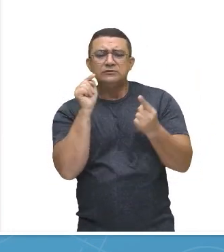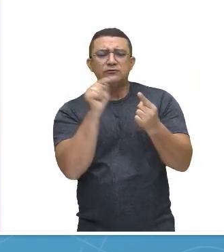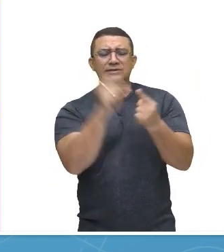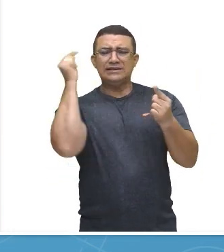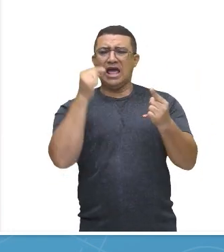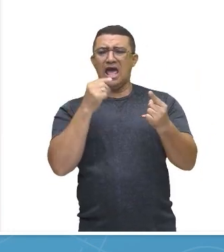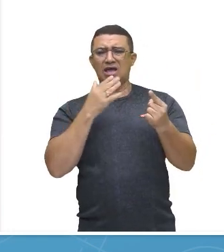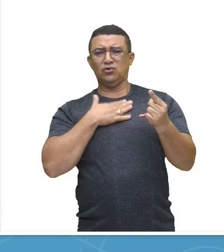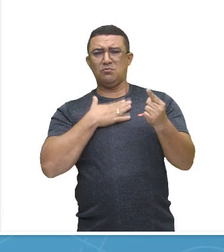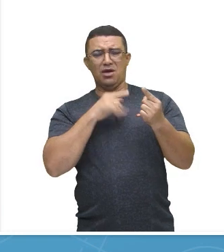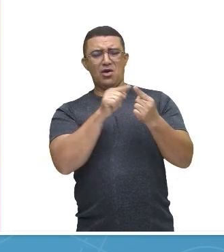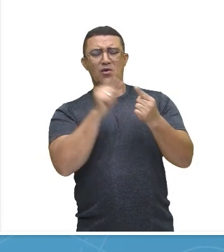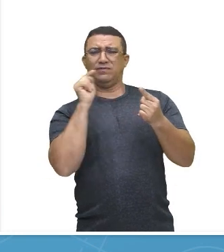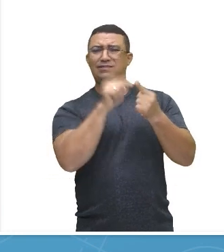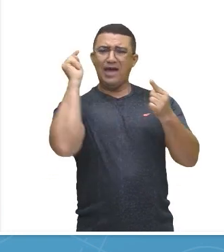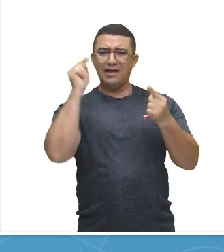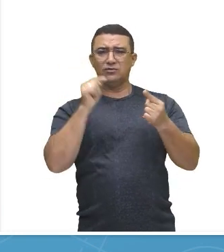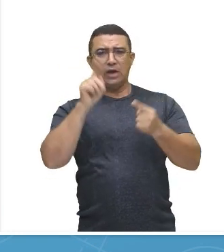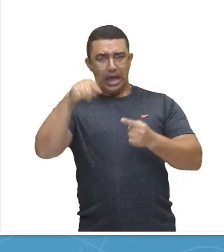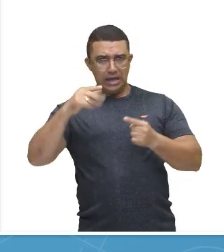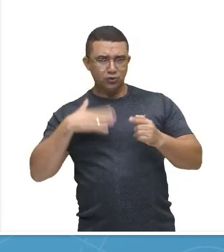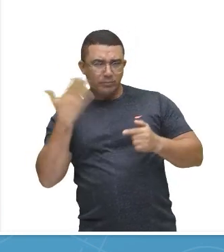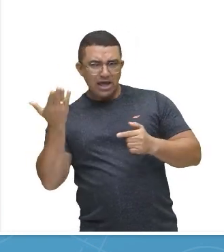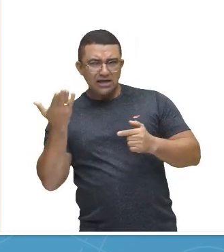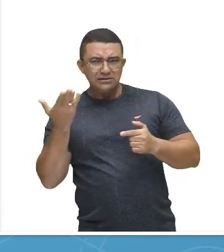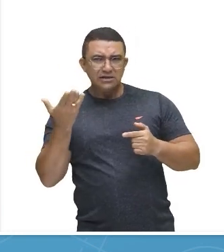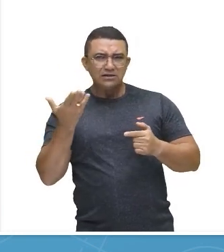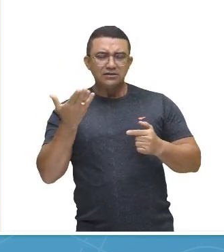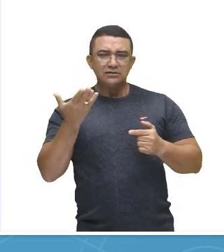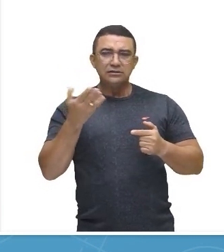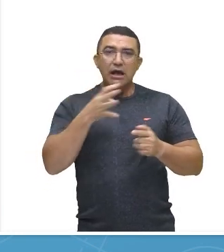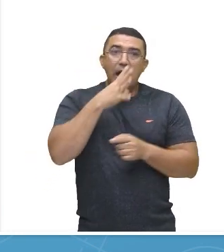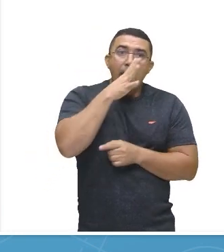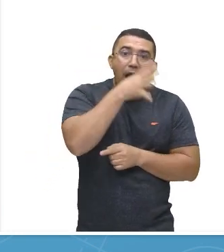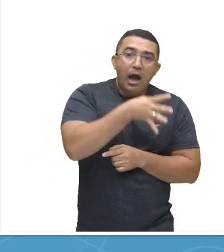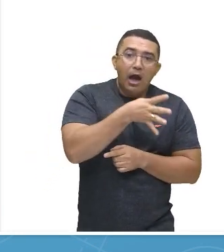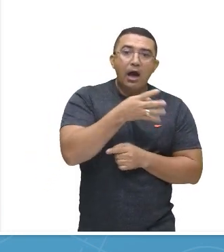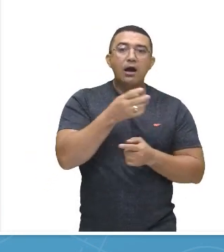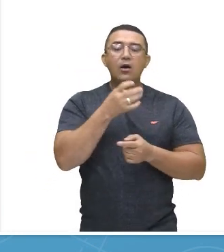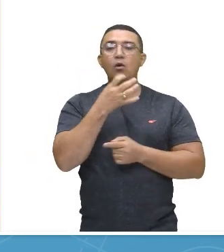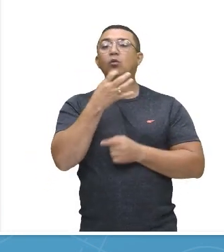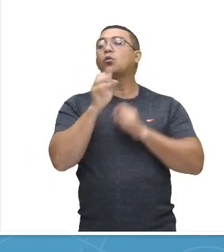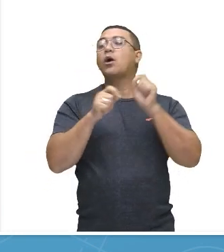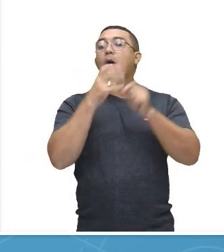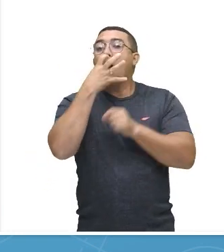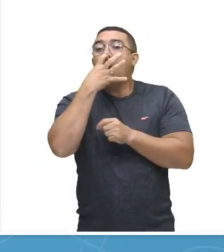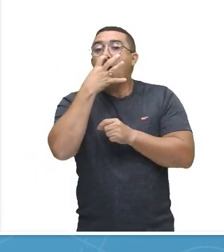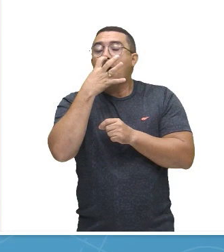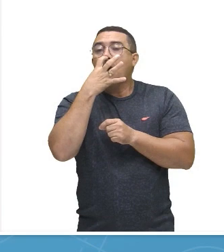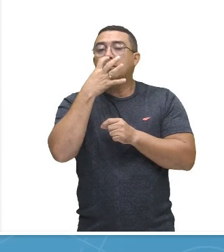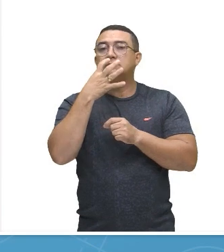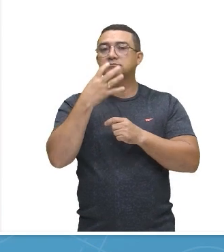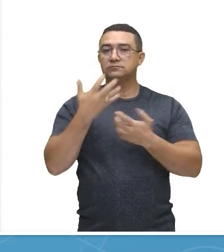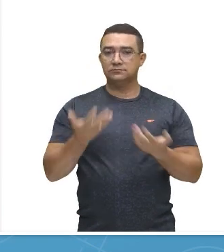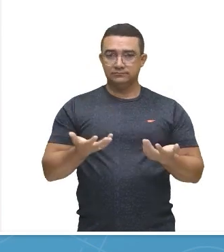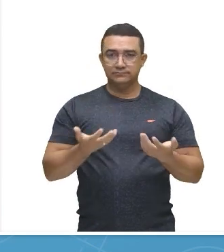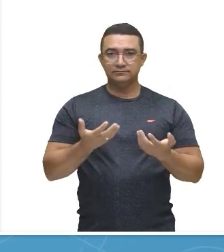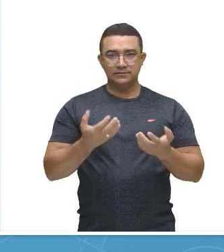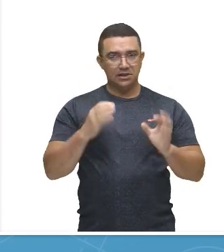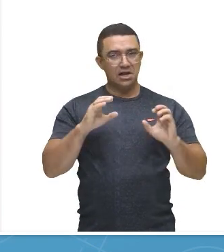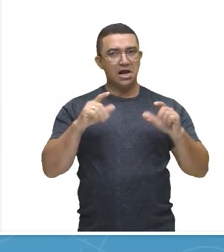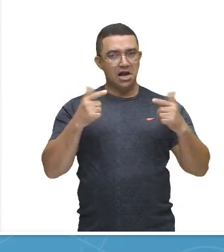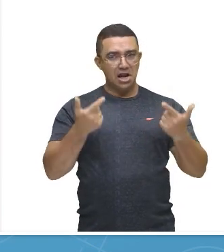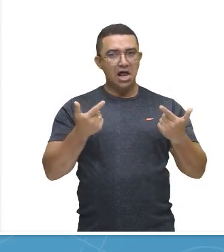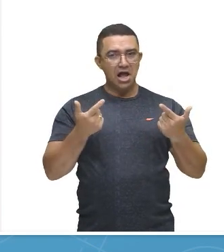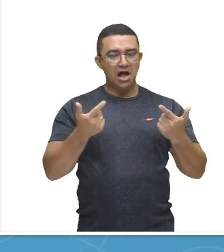foi surpresa? Será que foi admiração? Alegria, tristeza ou espanto? O que você diz? Claro que ela disse com um